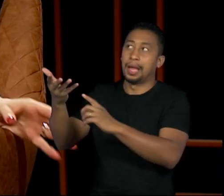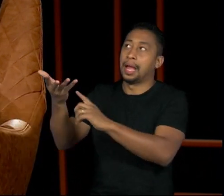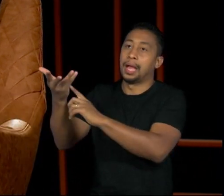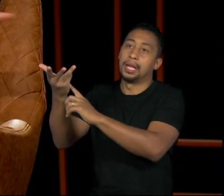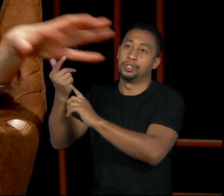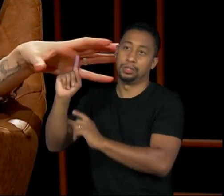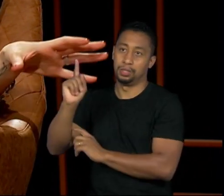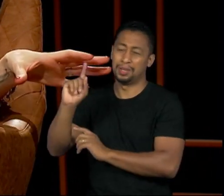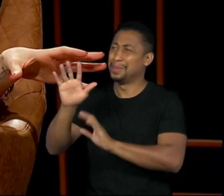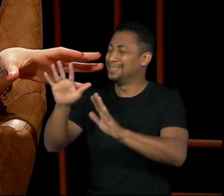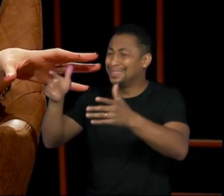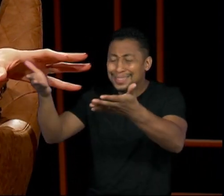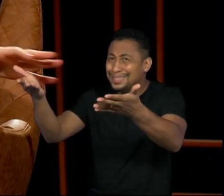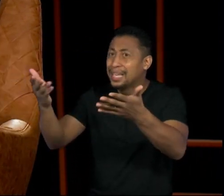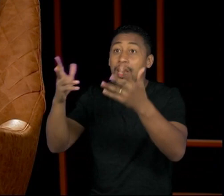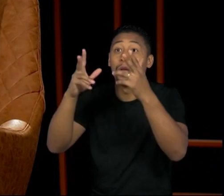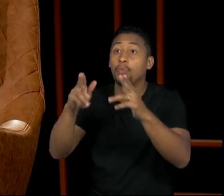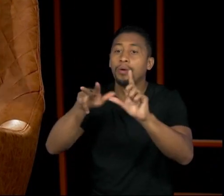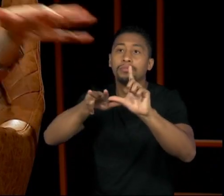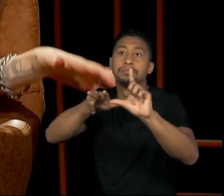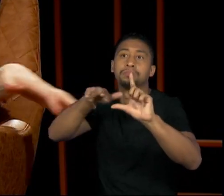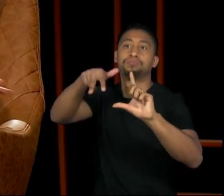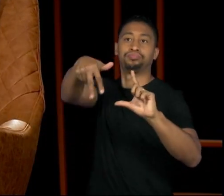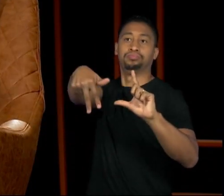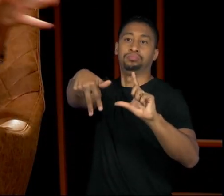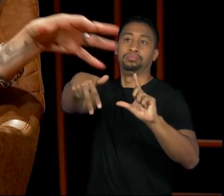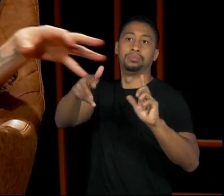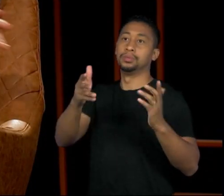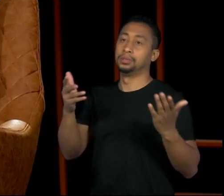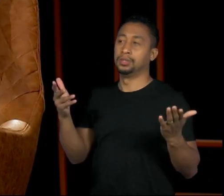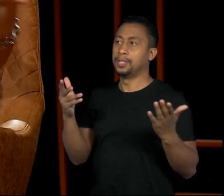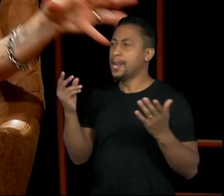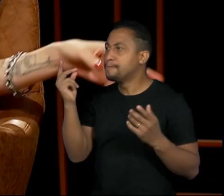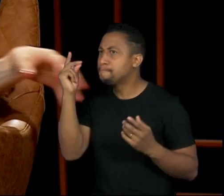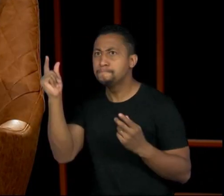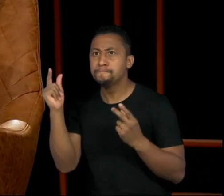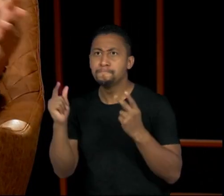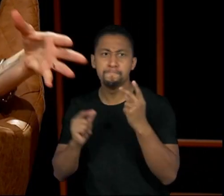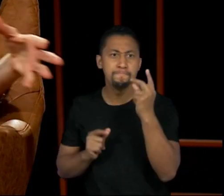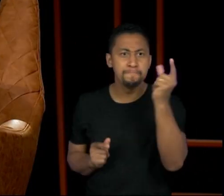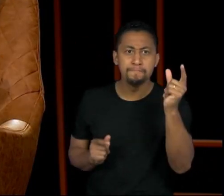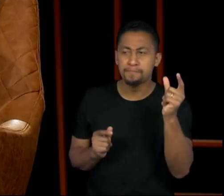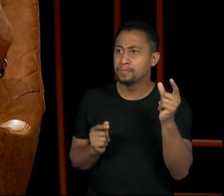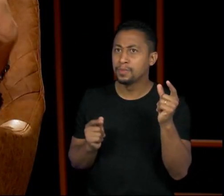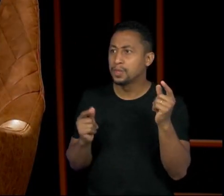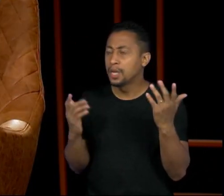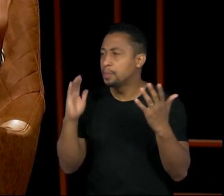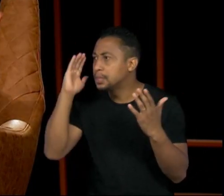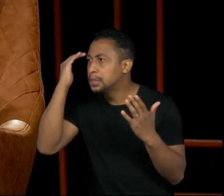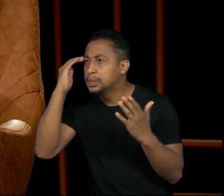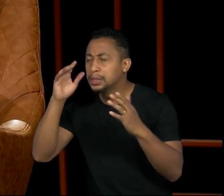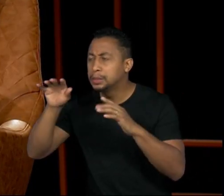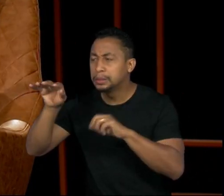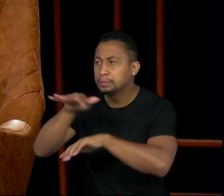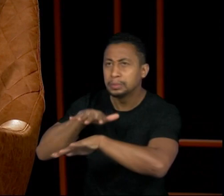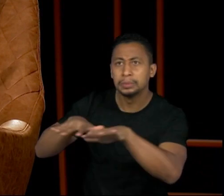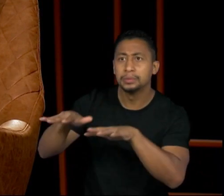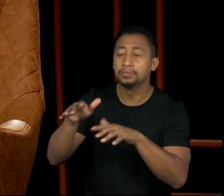casa, do esquadro. Ele tinha uma sensibilidade de sacar o subjetivo e o oculto das coisas que eu me identificava